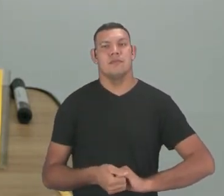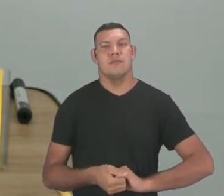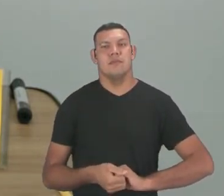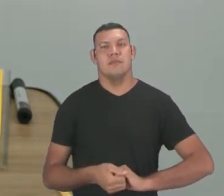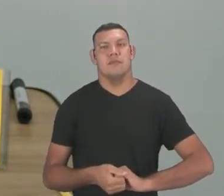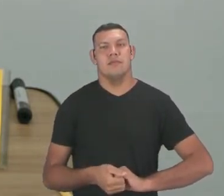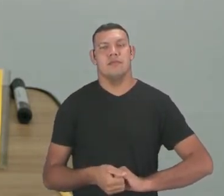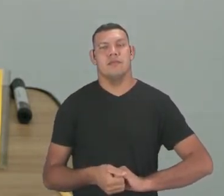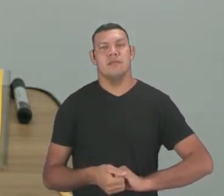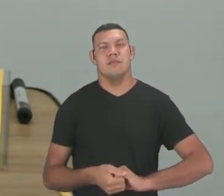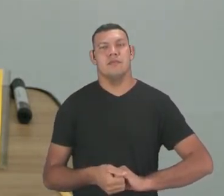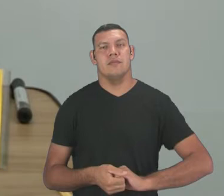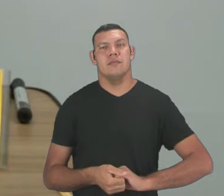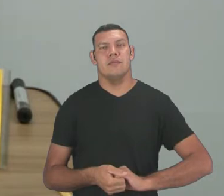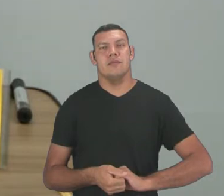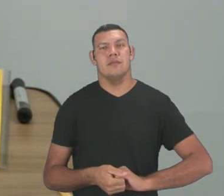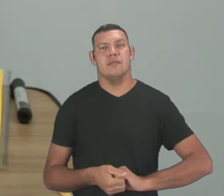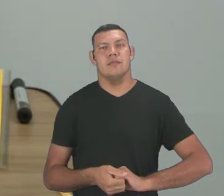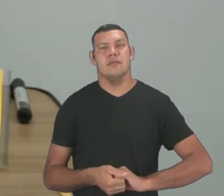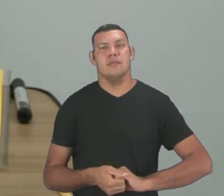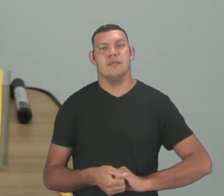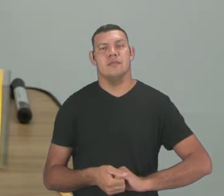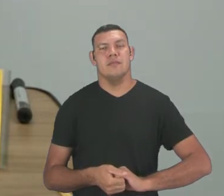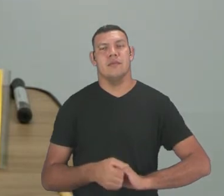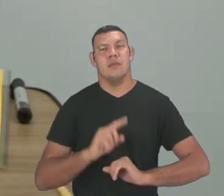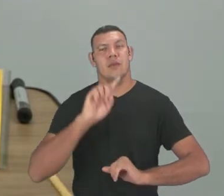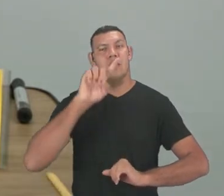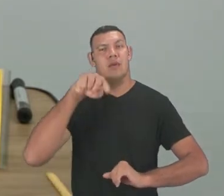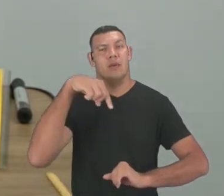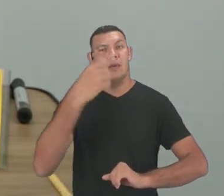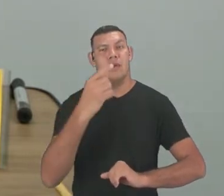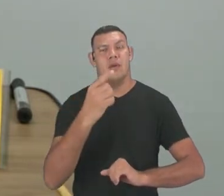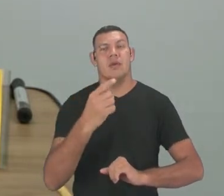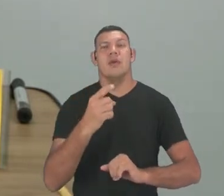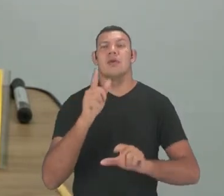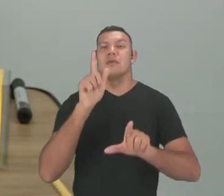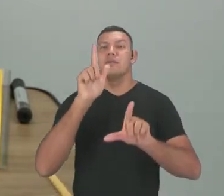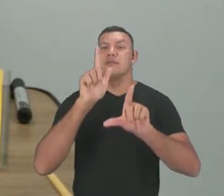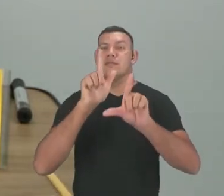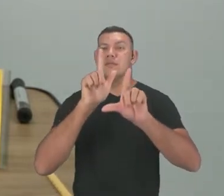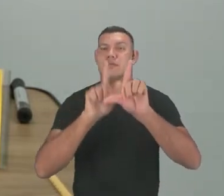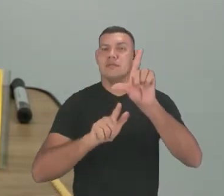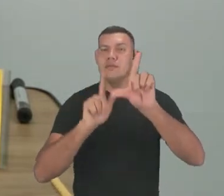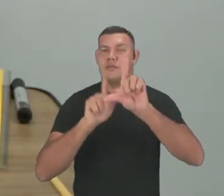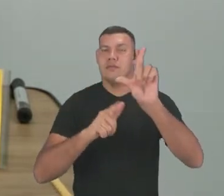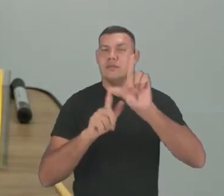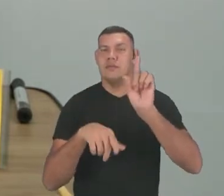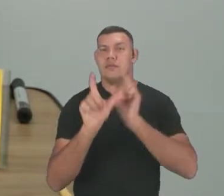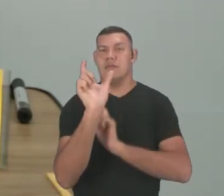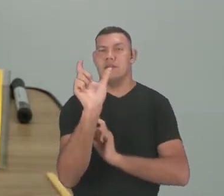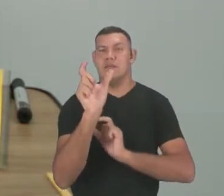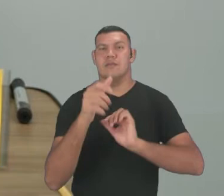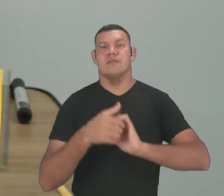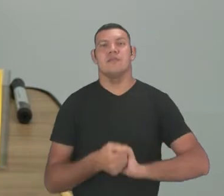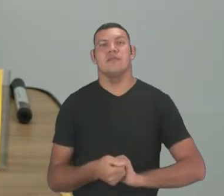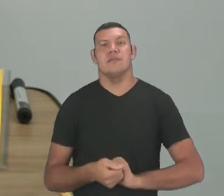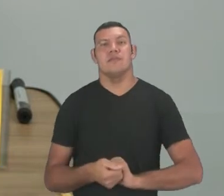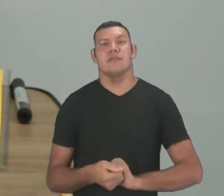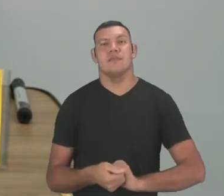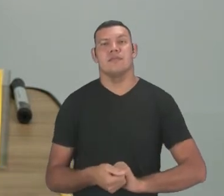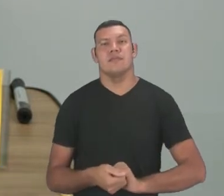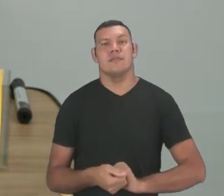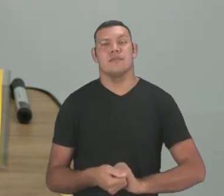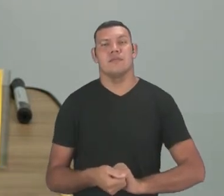e vamos descobrir o próximos o nós temos aqui a o